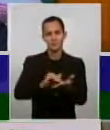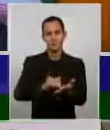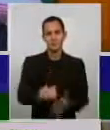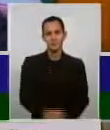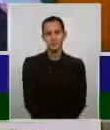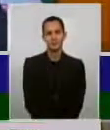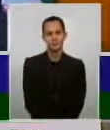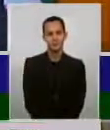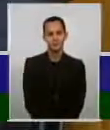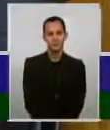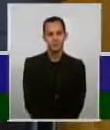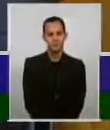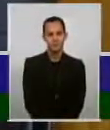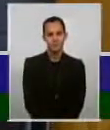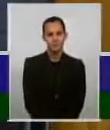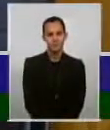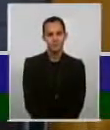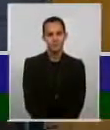secretário.